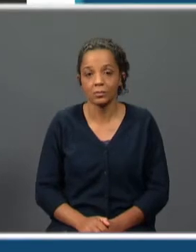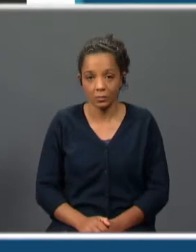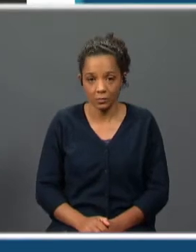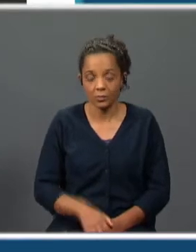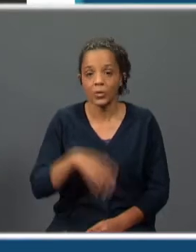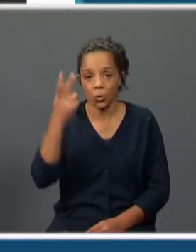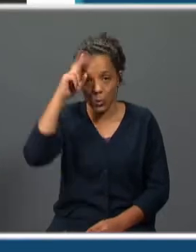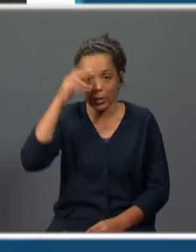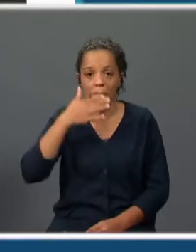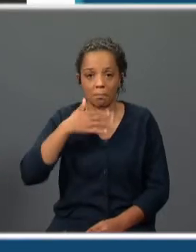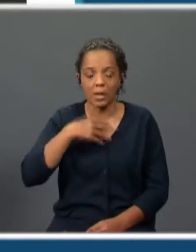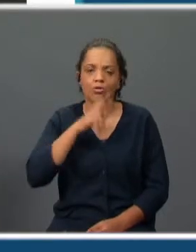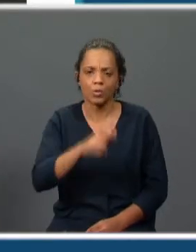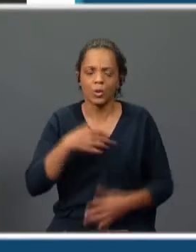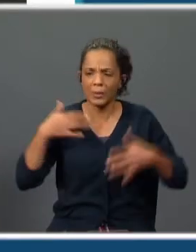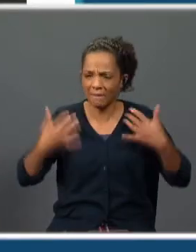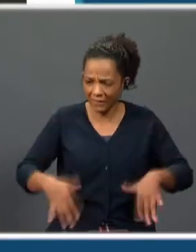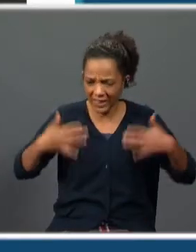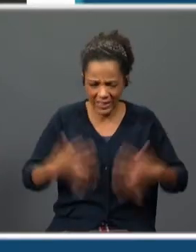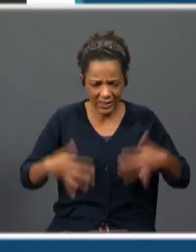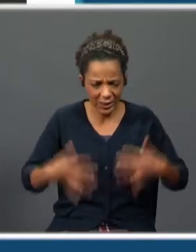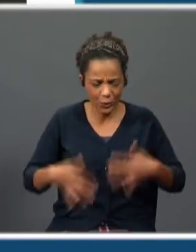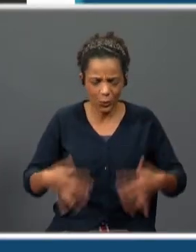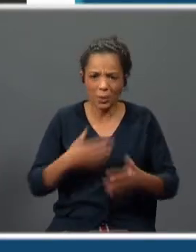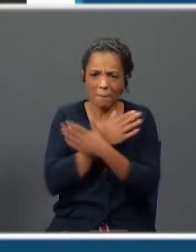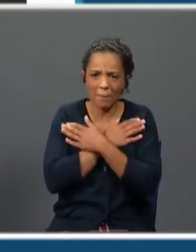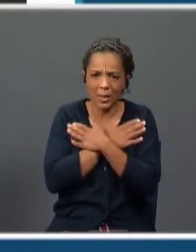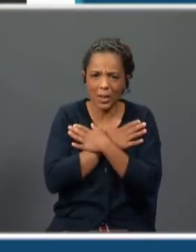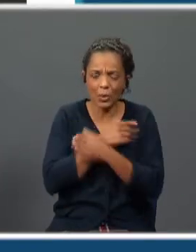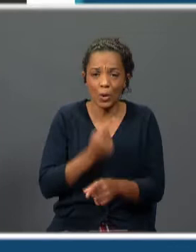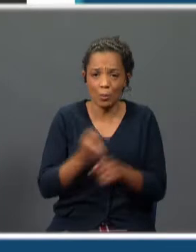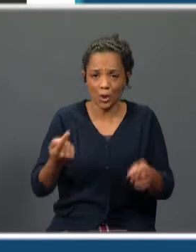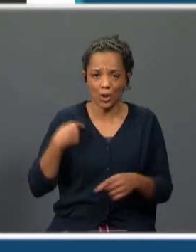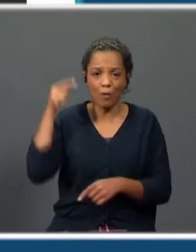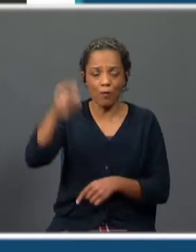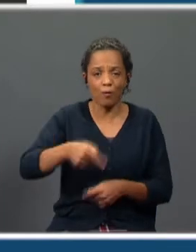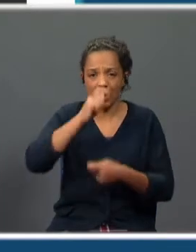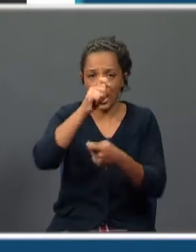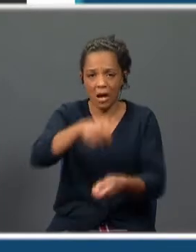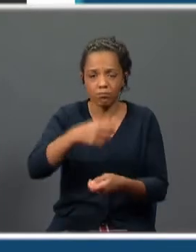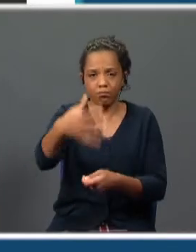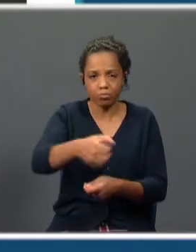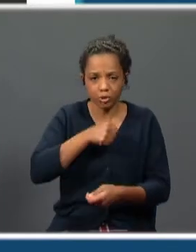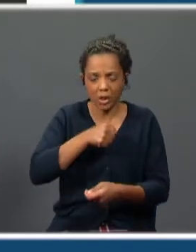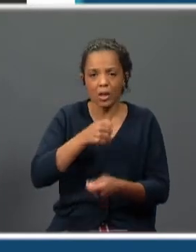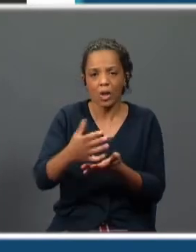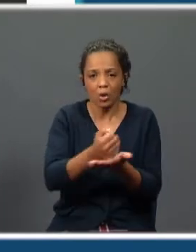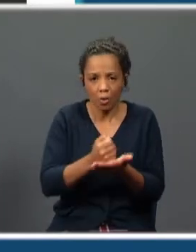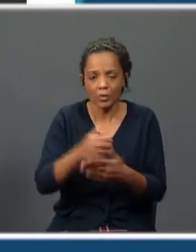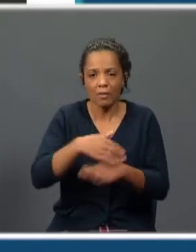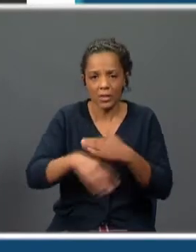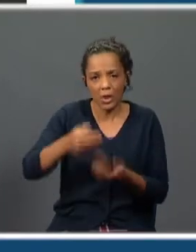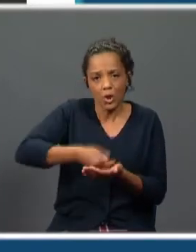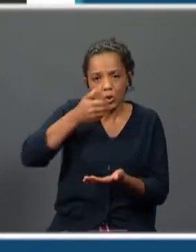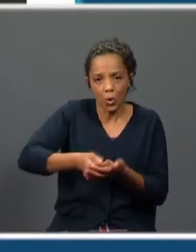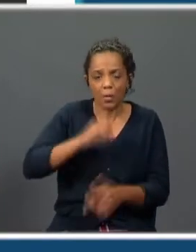Respondeu-lhe o coelhinho branco. Estou numa grande aflição, amigo galo. Eu tinha ido à horta buscar couves para fazer um caldinho e quando voltei